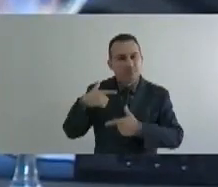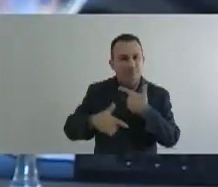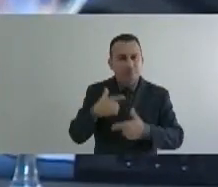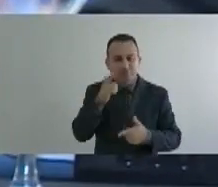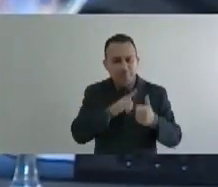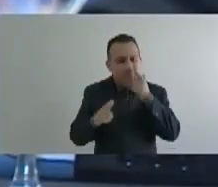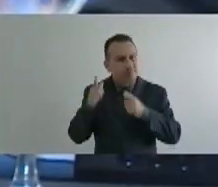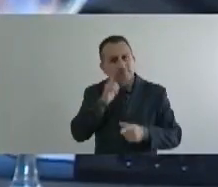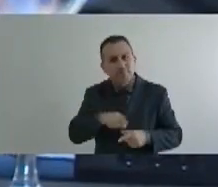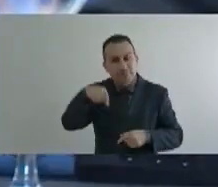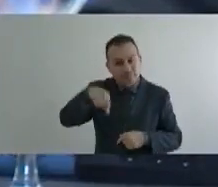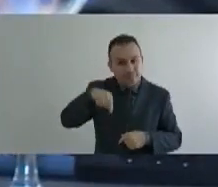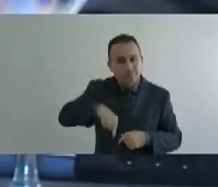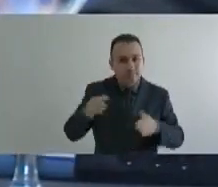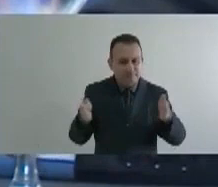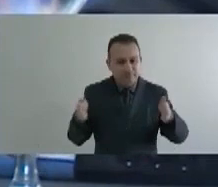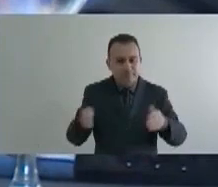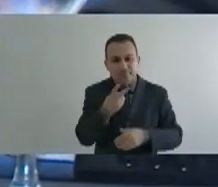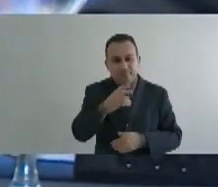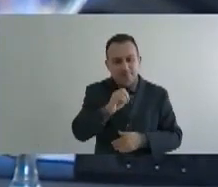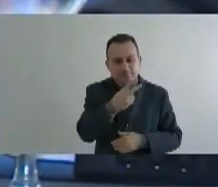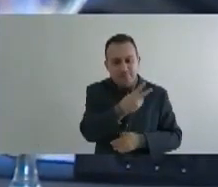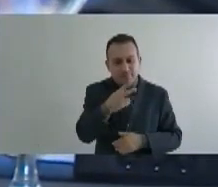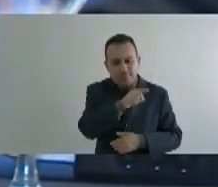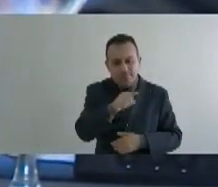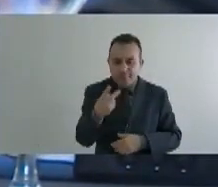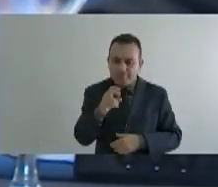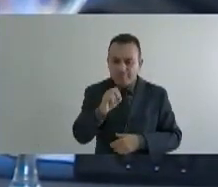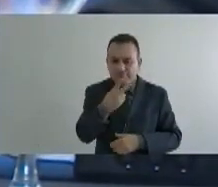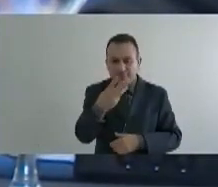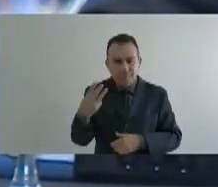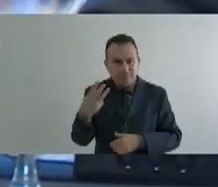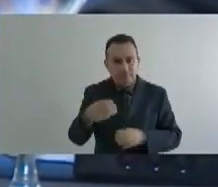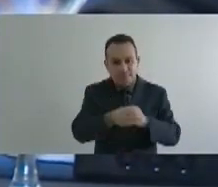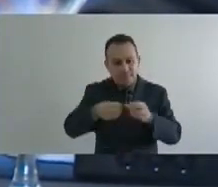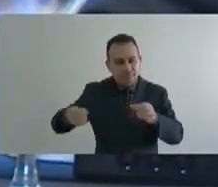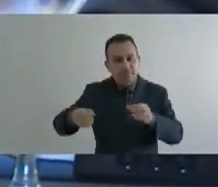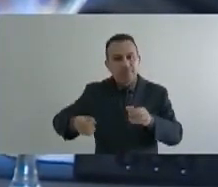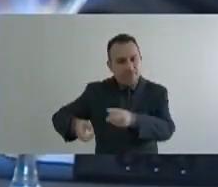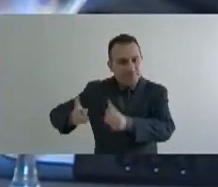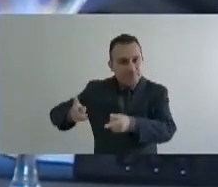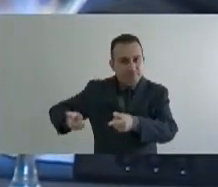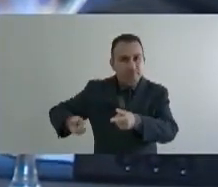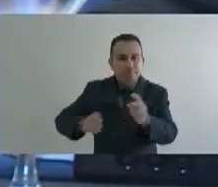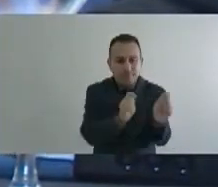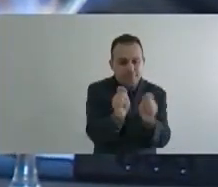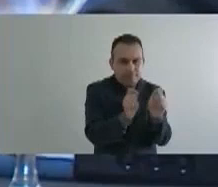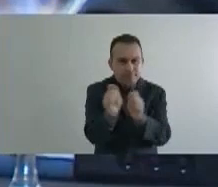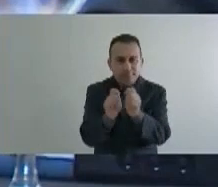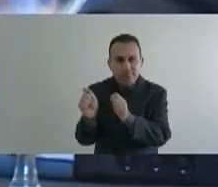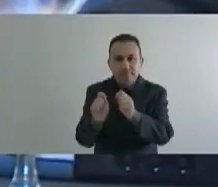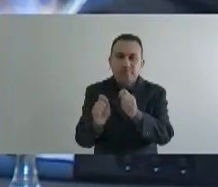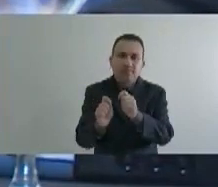desenvolveu nesta gestão de 2022-2023 na Comissão Permanente de Sustentabilidade e Meio Ambiente, e